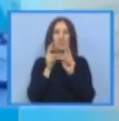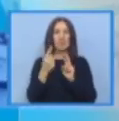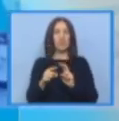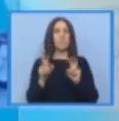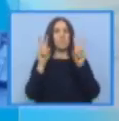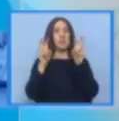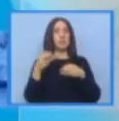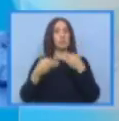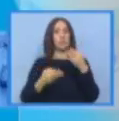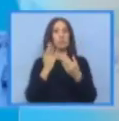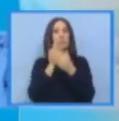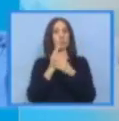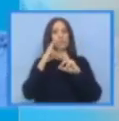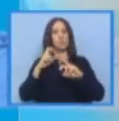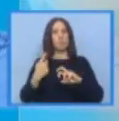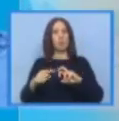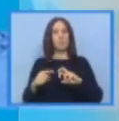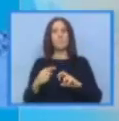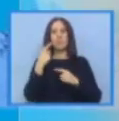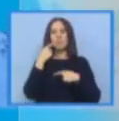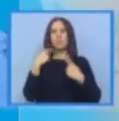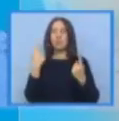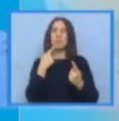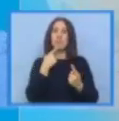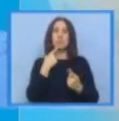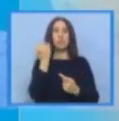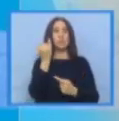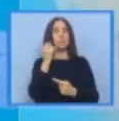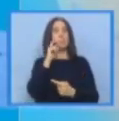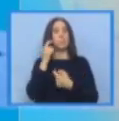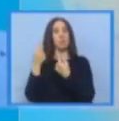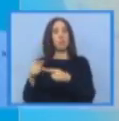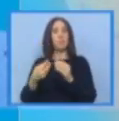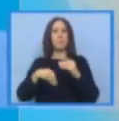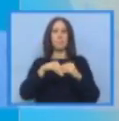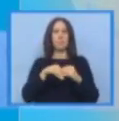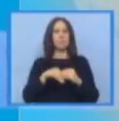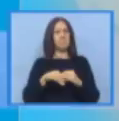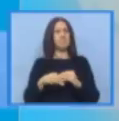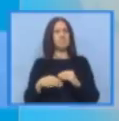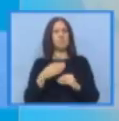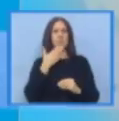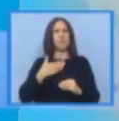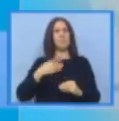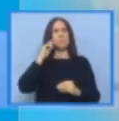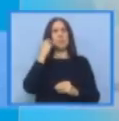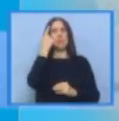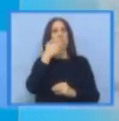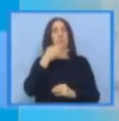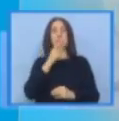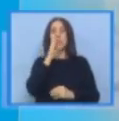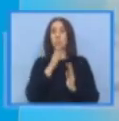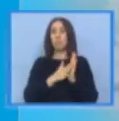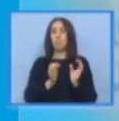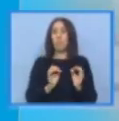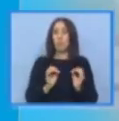casos da justiça, os processos em investigação, um sinal da vitalidade das instituições, mas também uma ameaça à sua credibilidade caso nada se